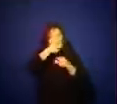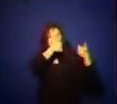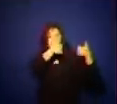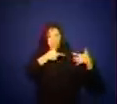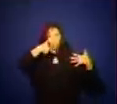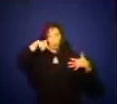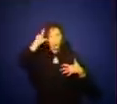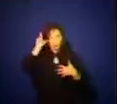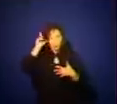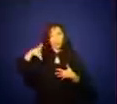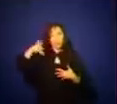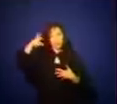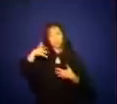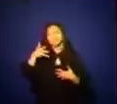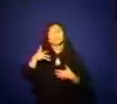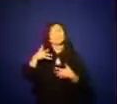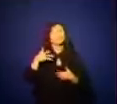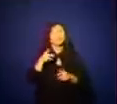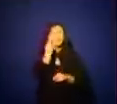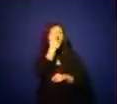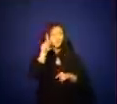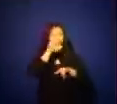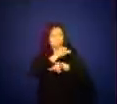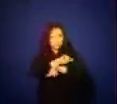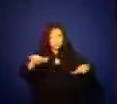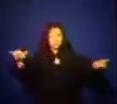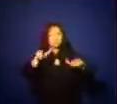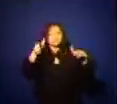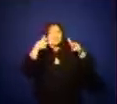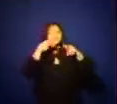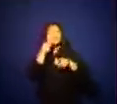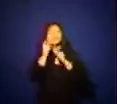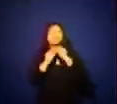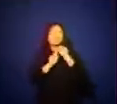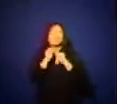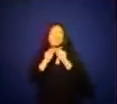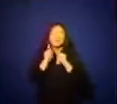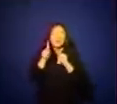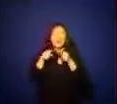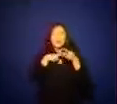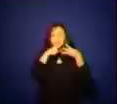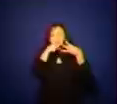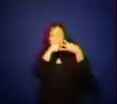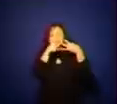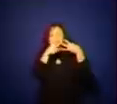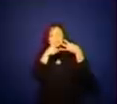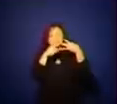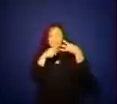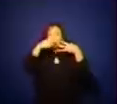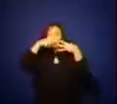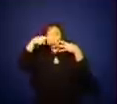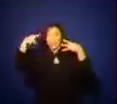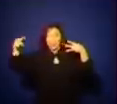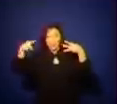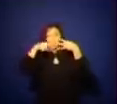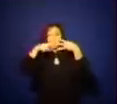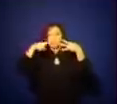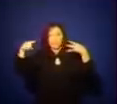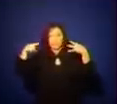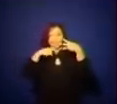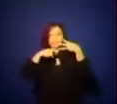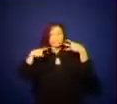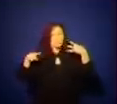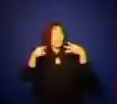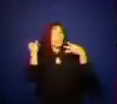a gente tocar de novo vocês no último comunicado vocês mencionaram que tem três variáveis que são importantes para as